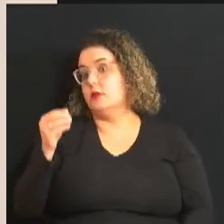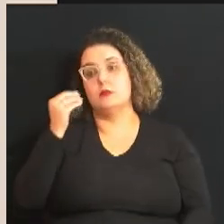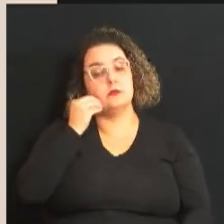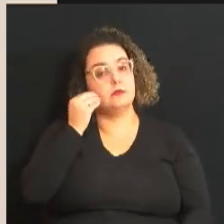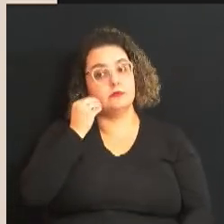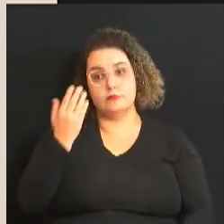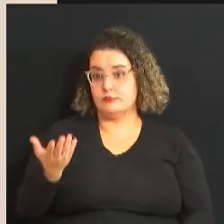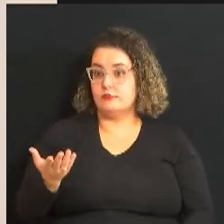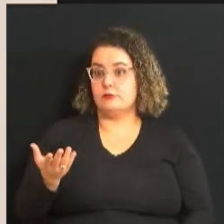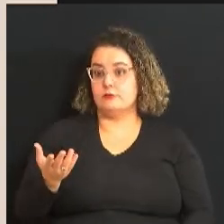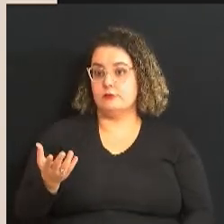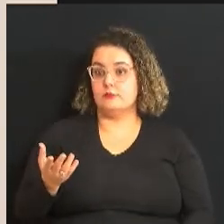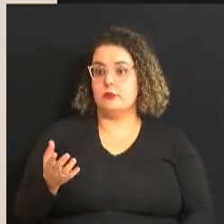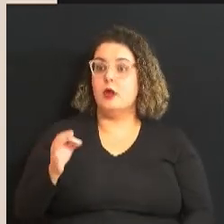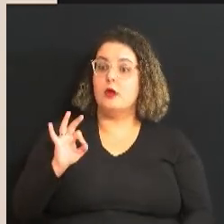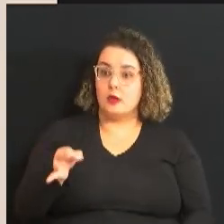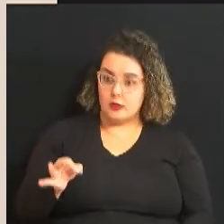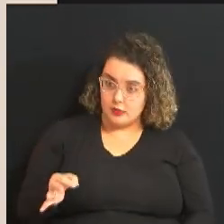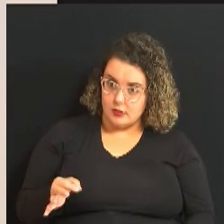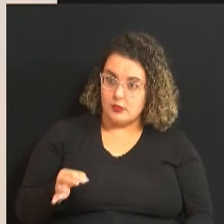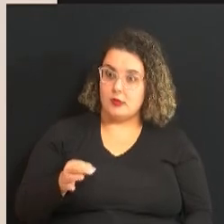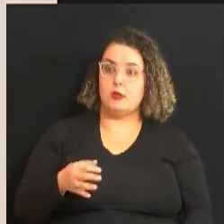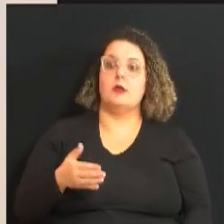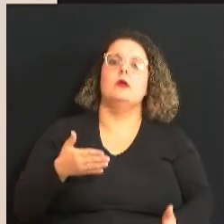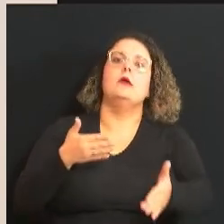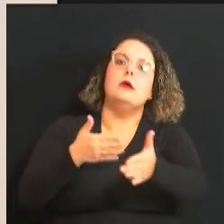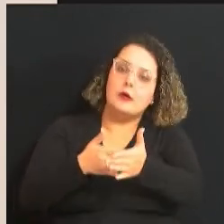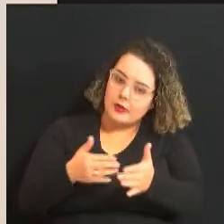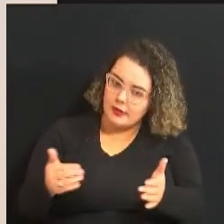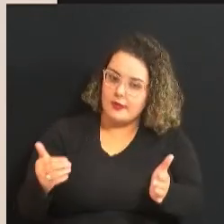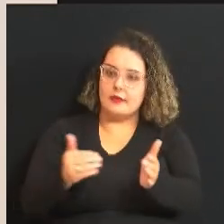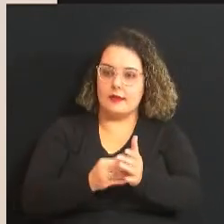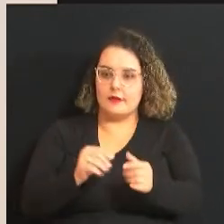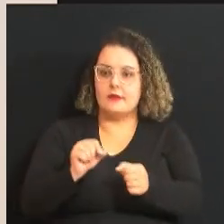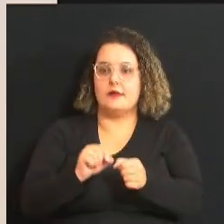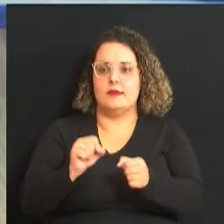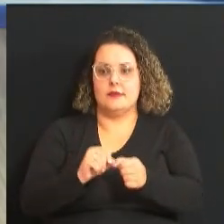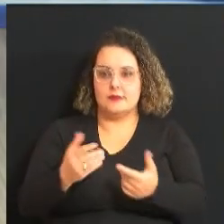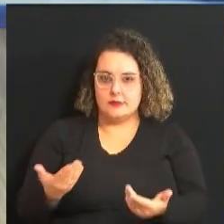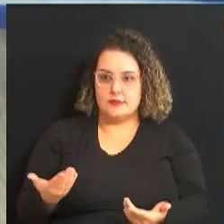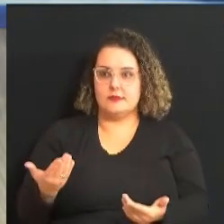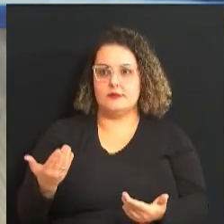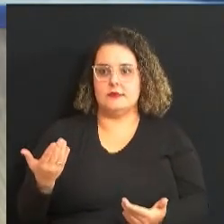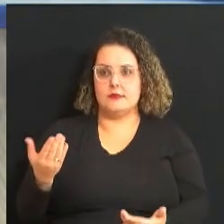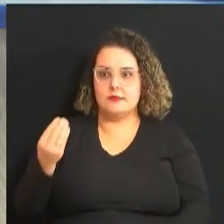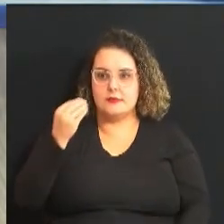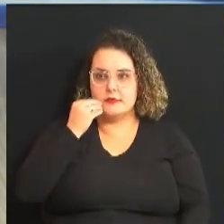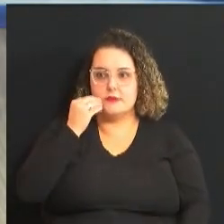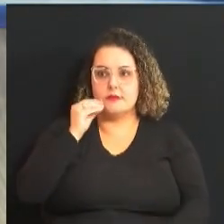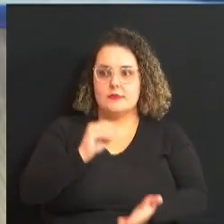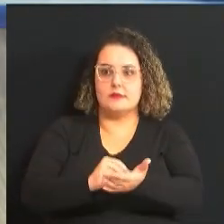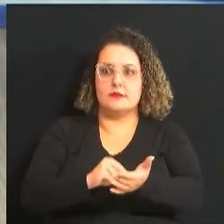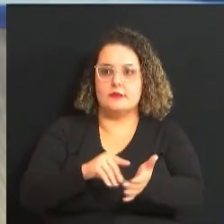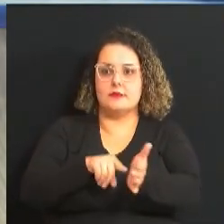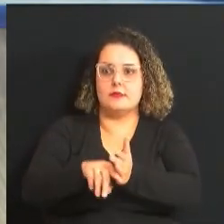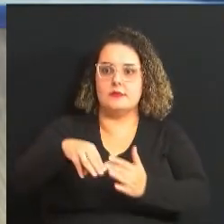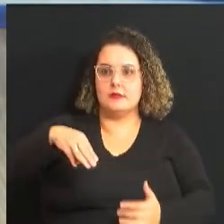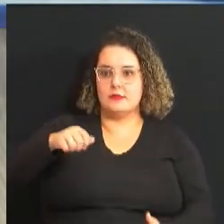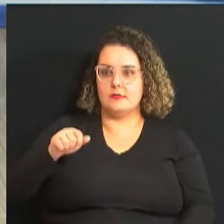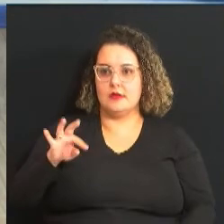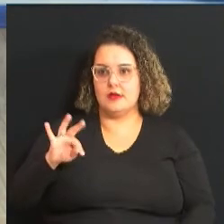o ideal é que você use algum outro método até que ele faça esse teste. Doutora, uma última pergunta aqui. Matilda